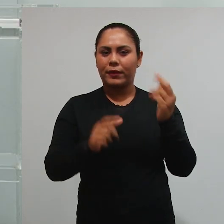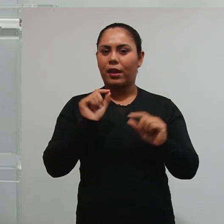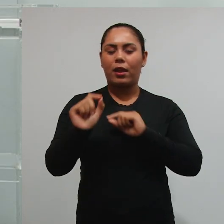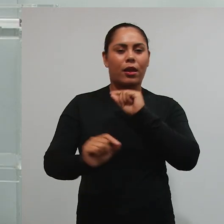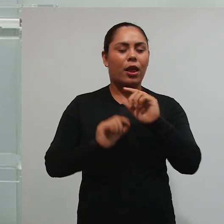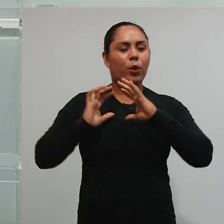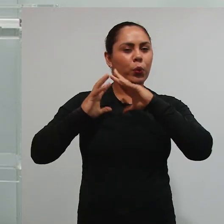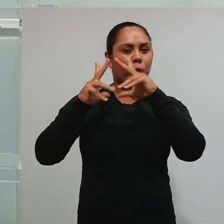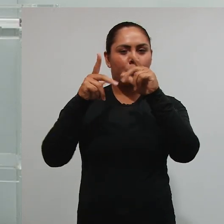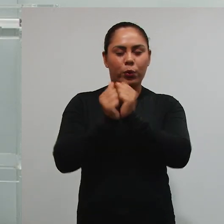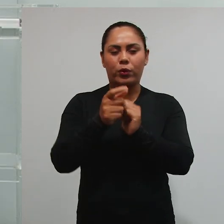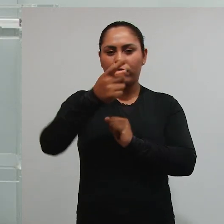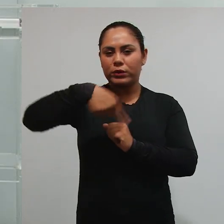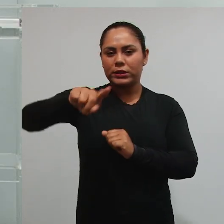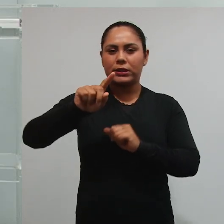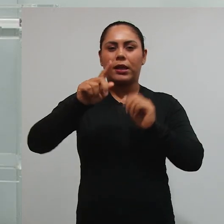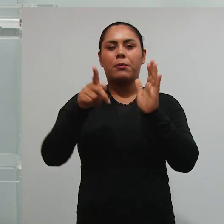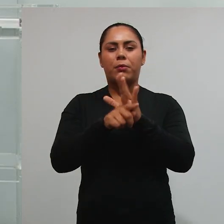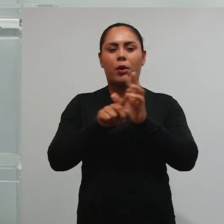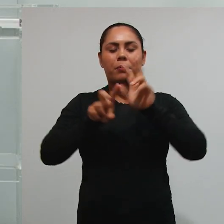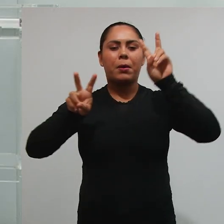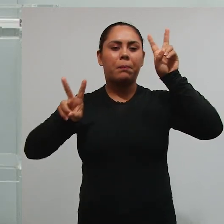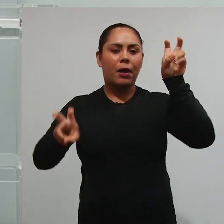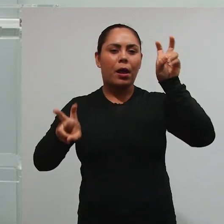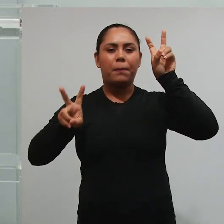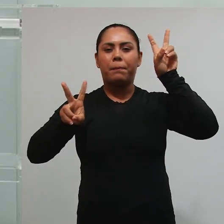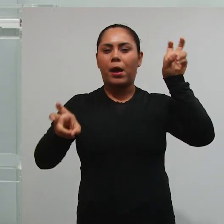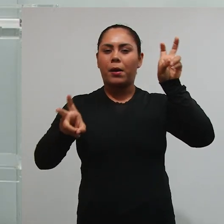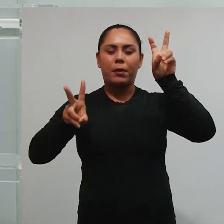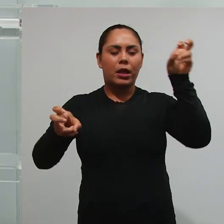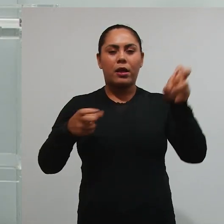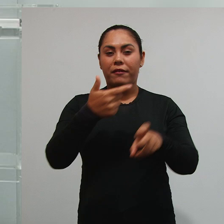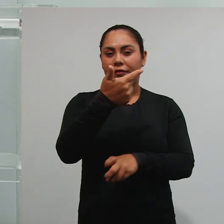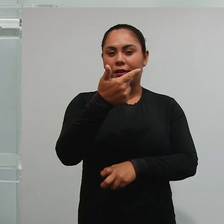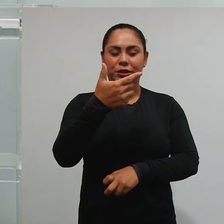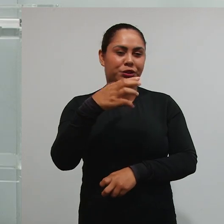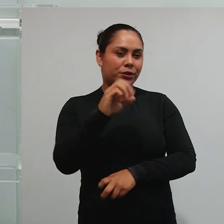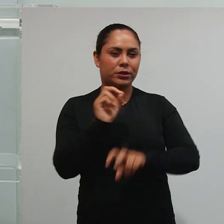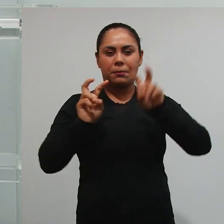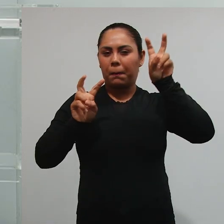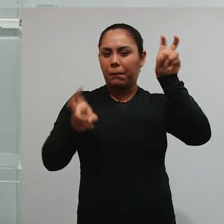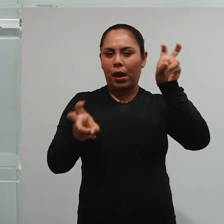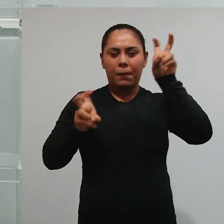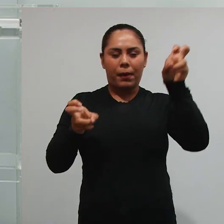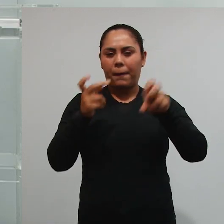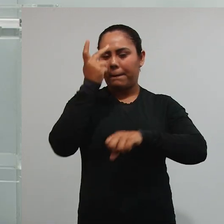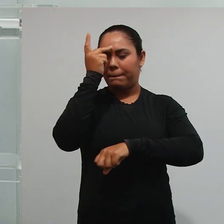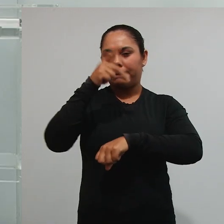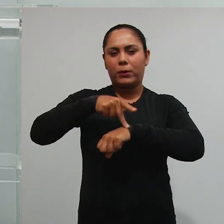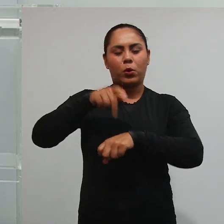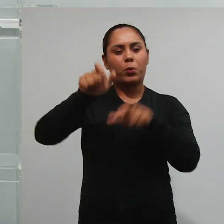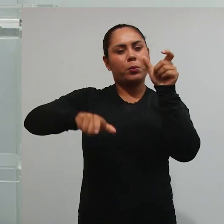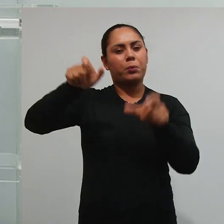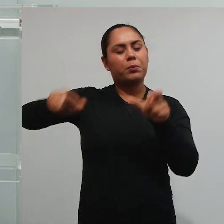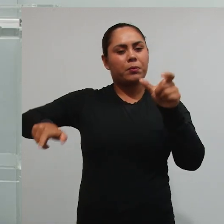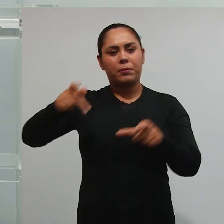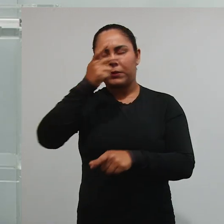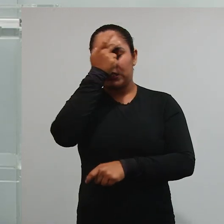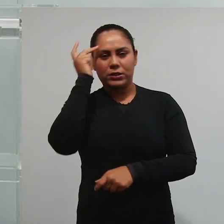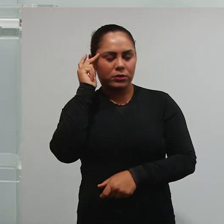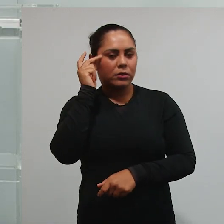referência é tudo que você citou no seu texto. Se você fez 20 citações de 20 pessoas diferentes, você vai